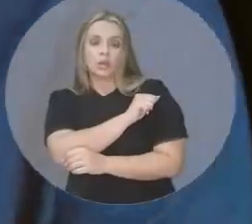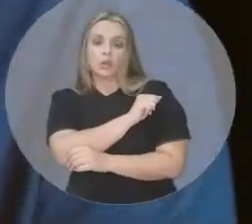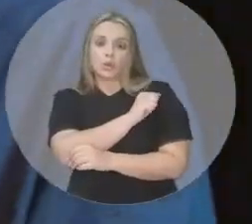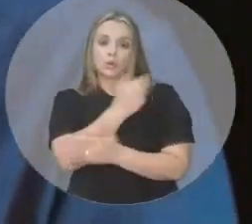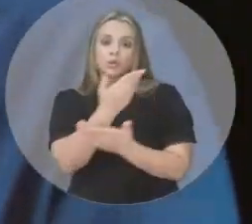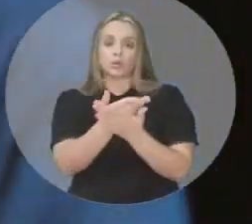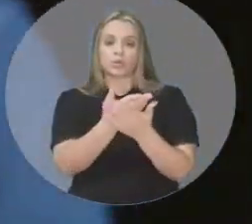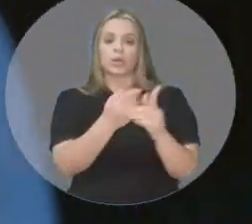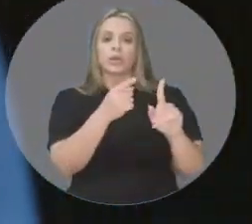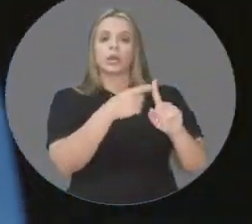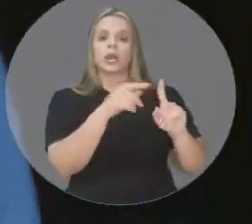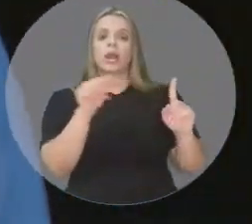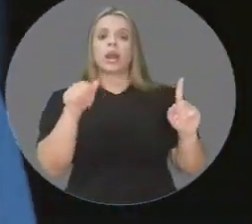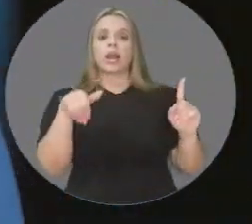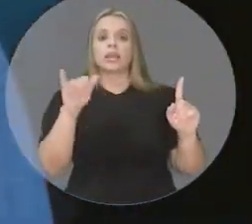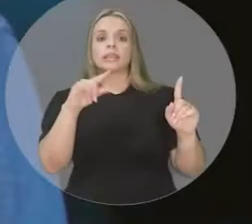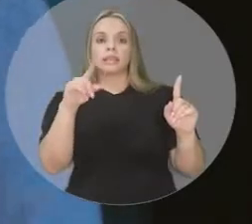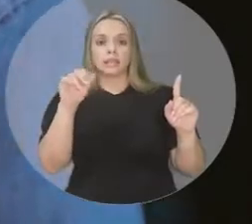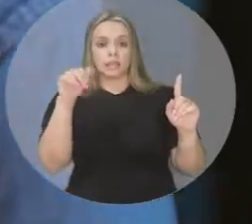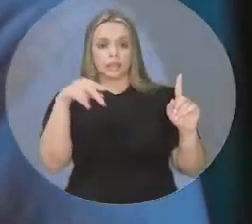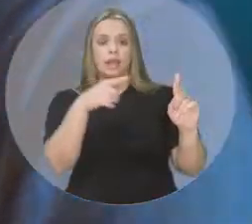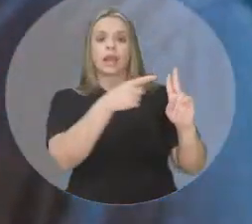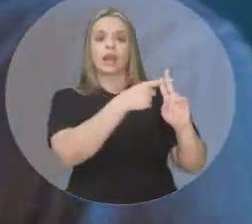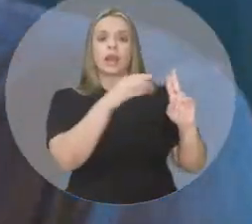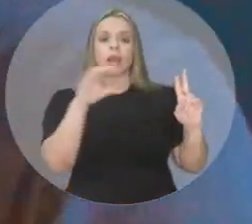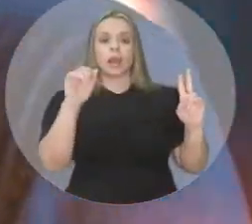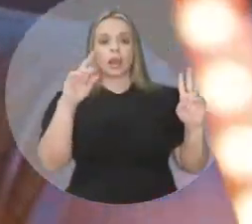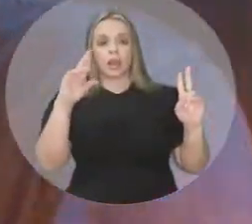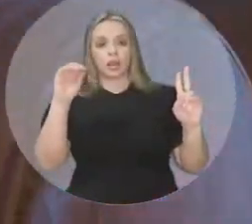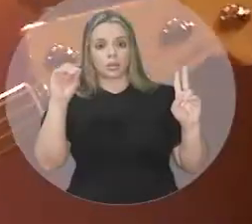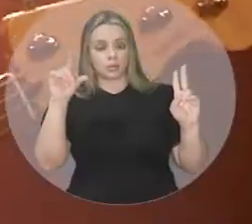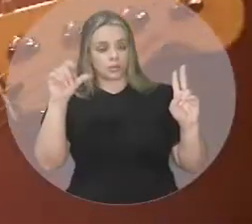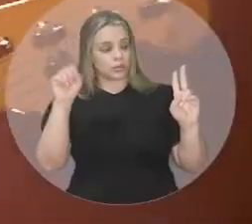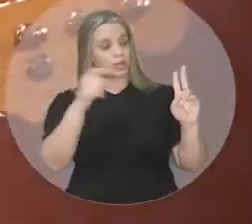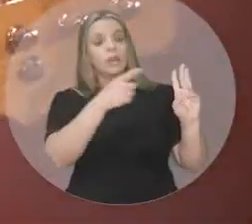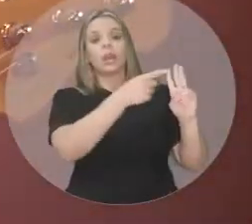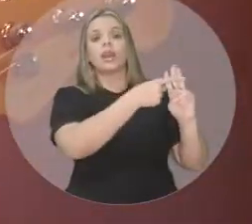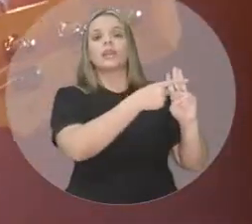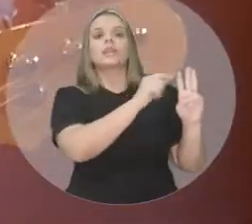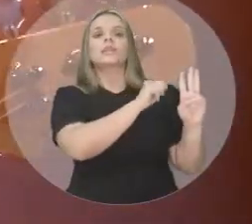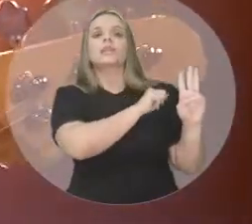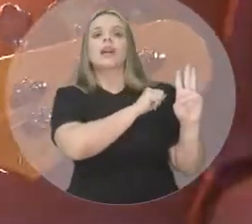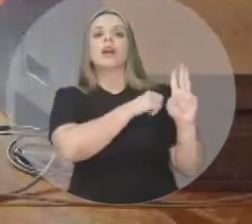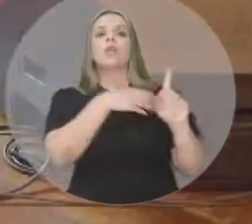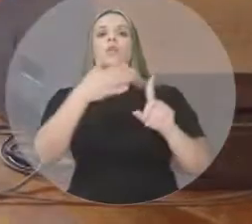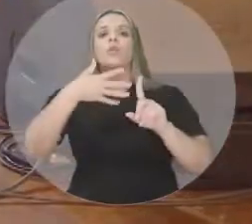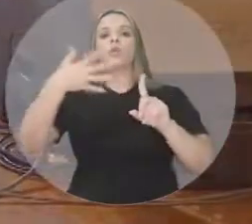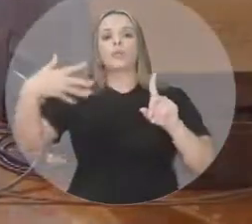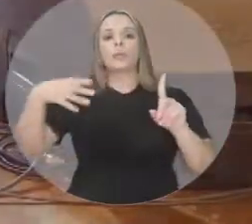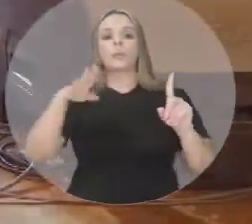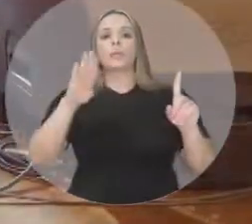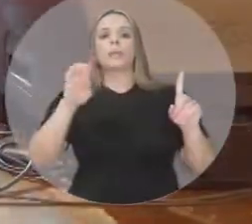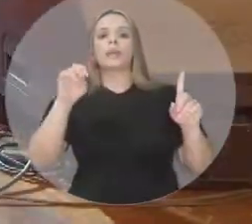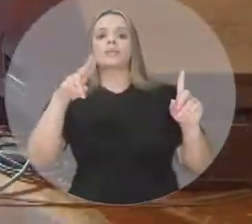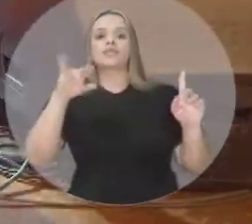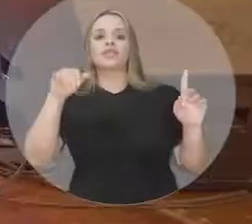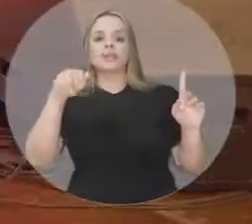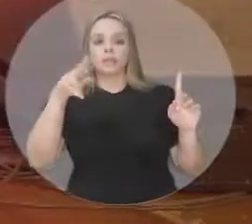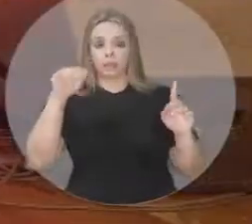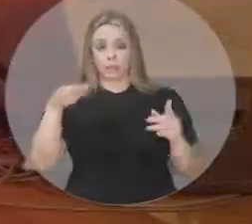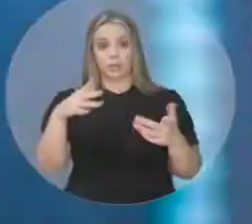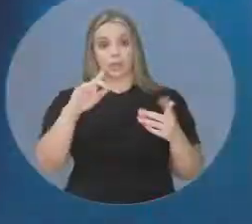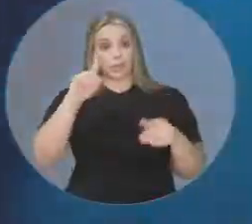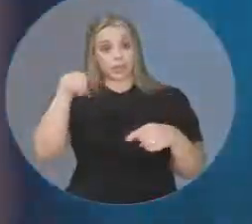Palco pra 2, Desert Punk, passagens de som. E eu tô chegando pra bater um papo com eles aqui, entender mais